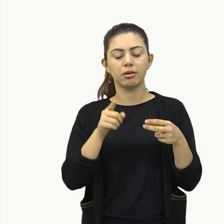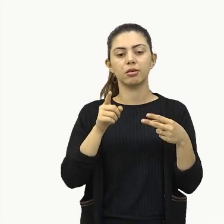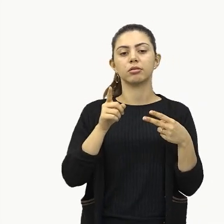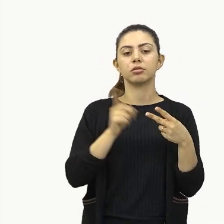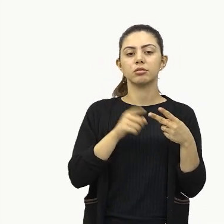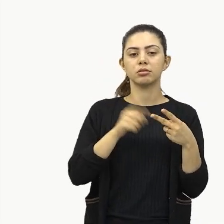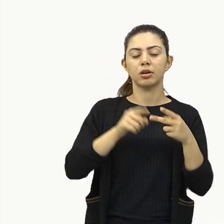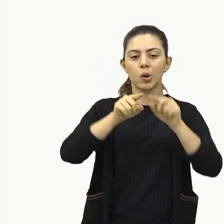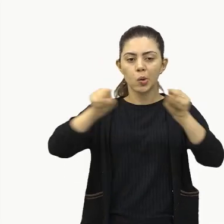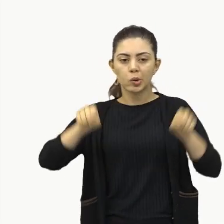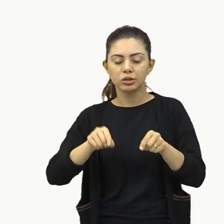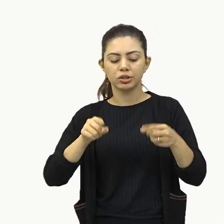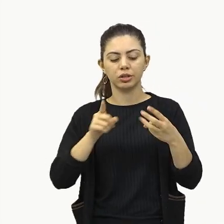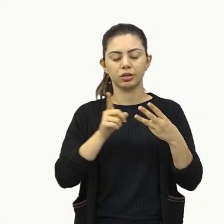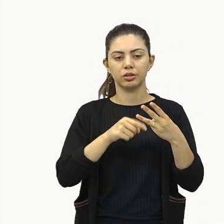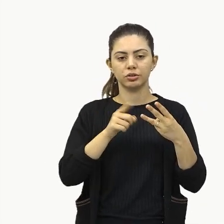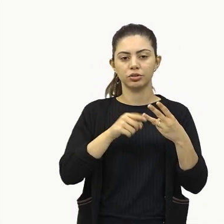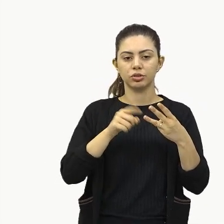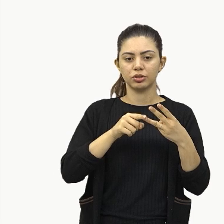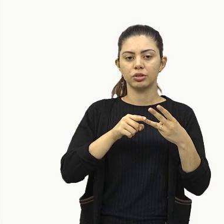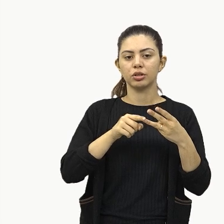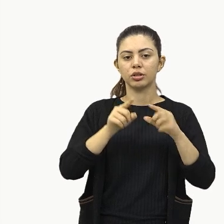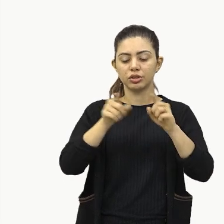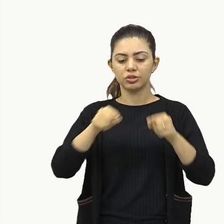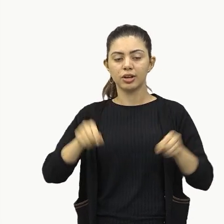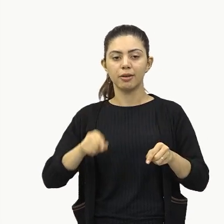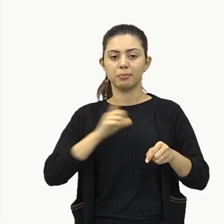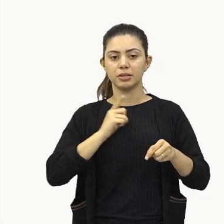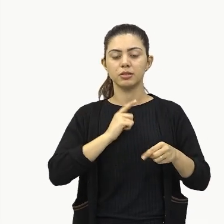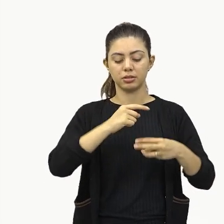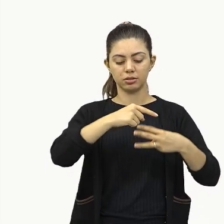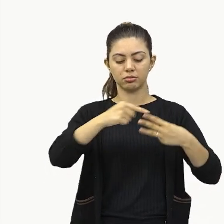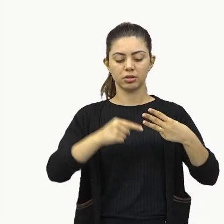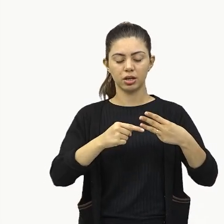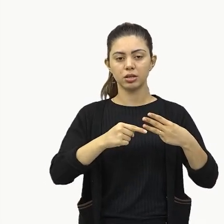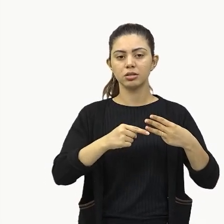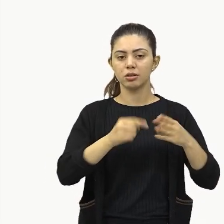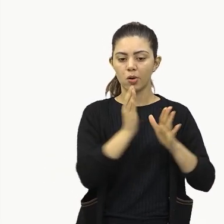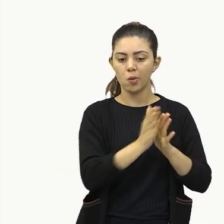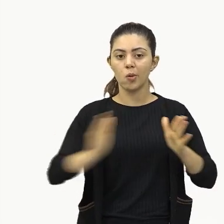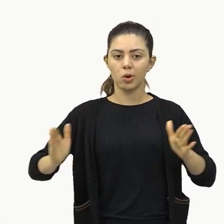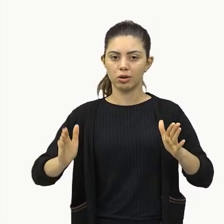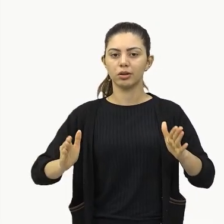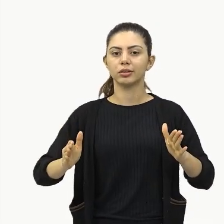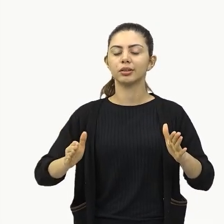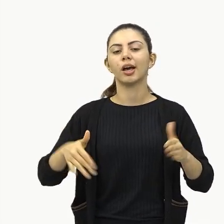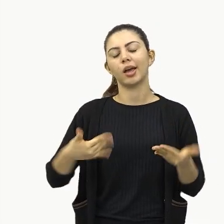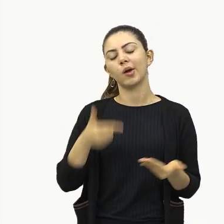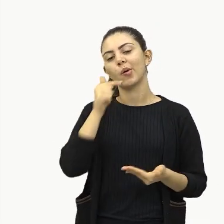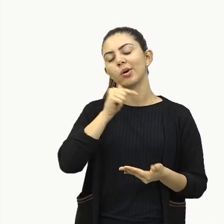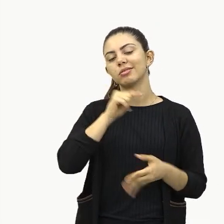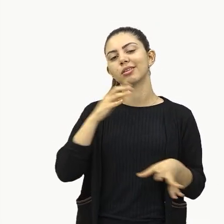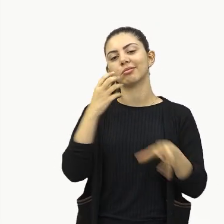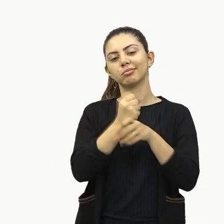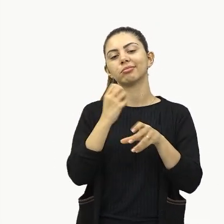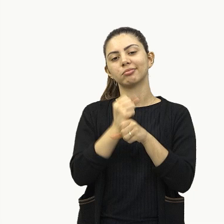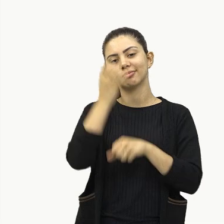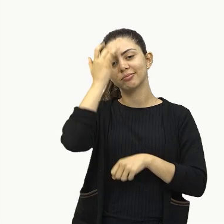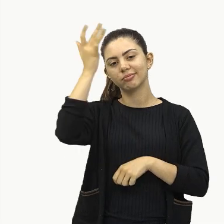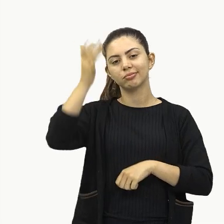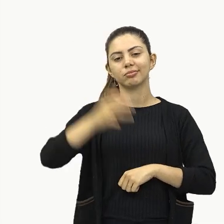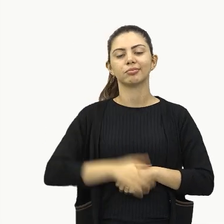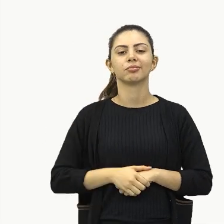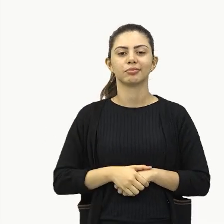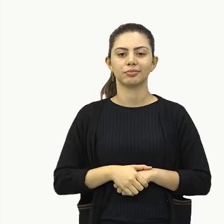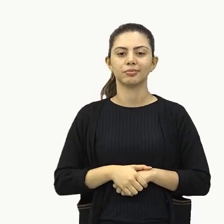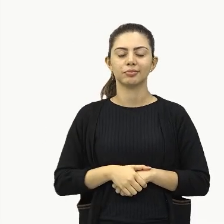colchetes e chaves, nessa ordem, você não vai errar o trabalho aí com os sinais de